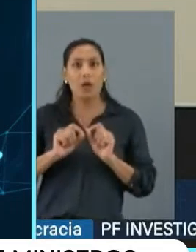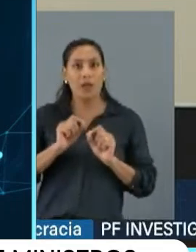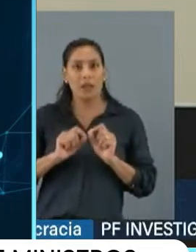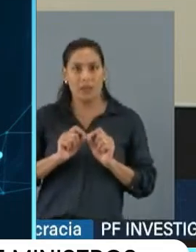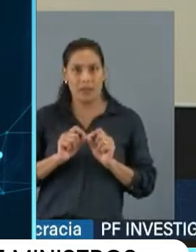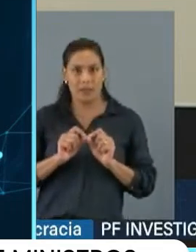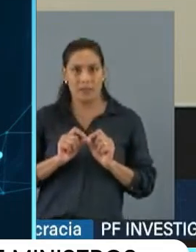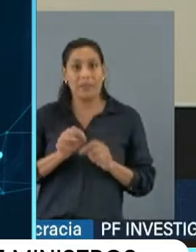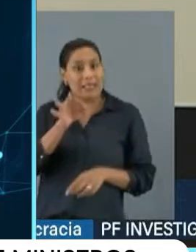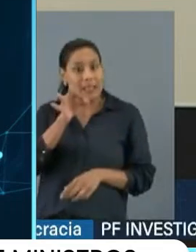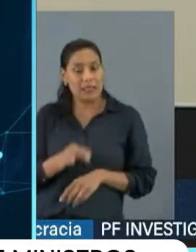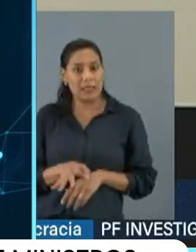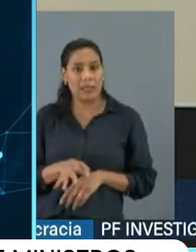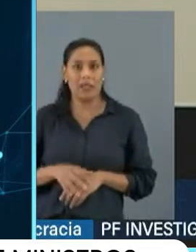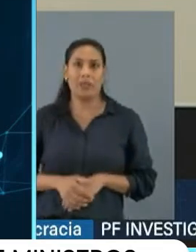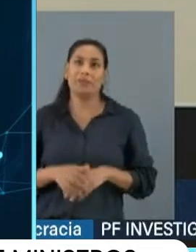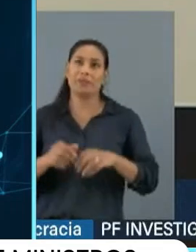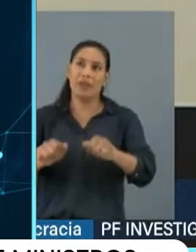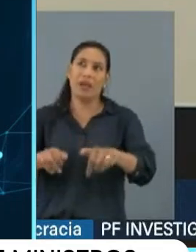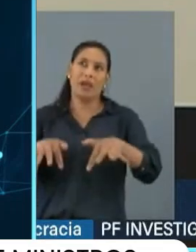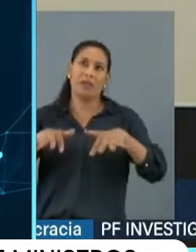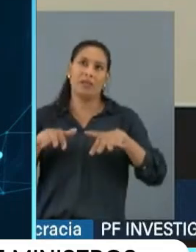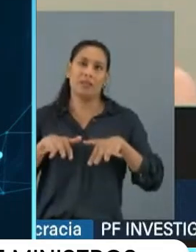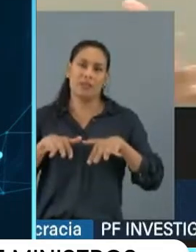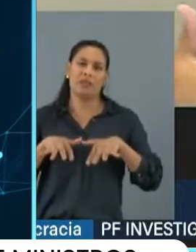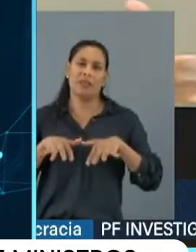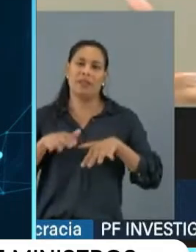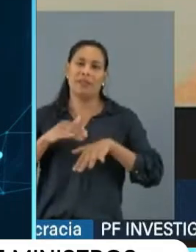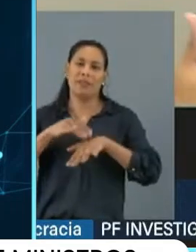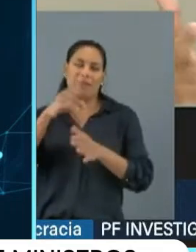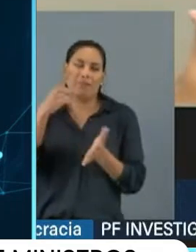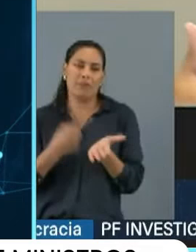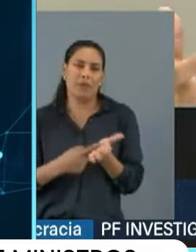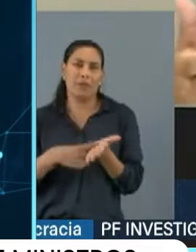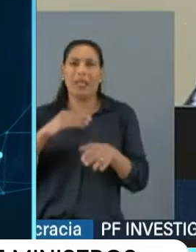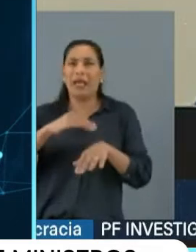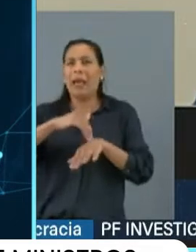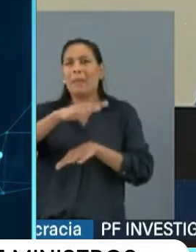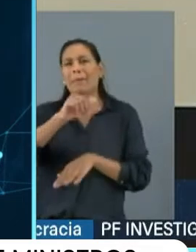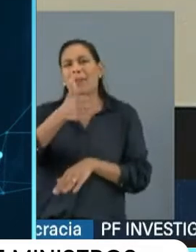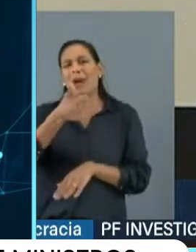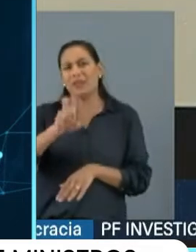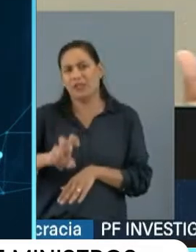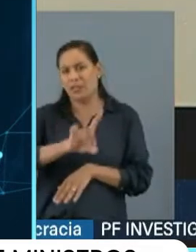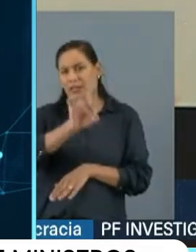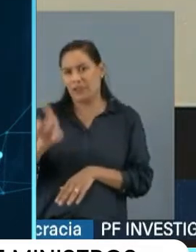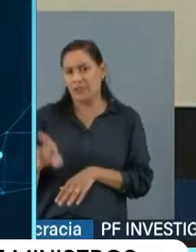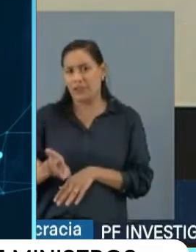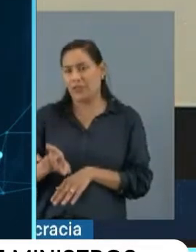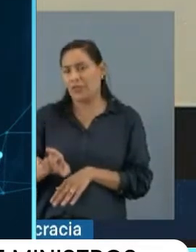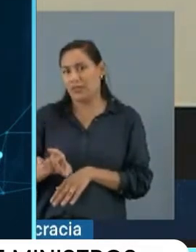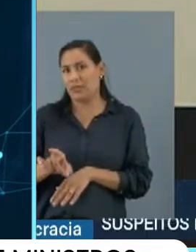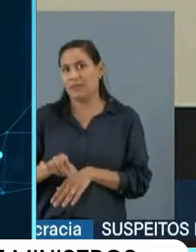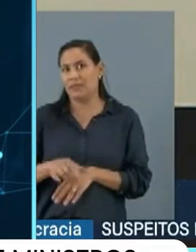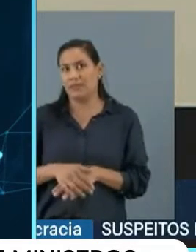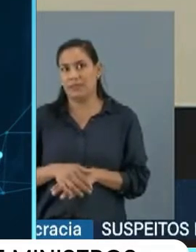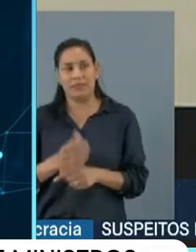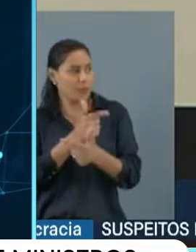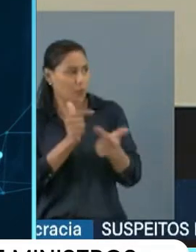do autoritarismo no Brasil, na censura, e eles estão silentes com relação a